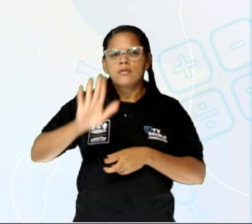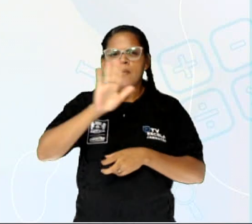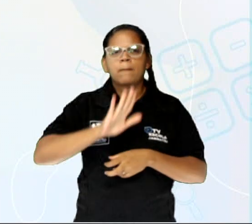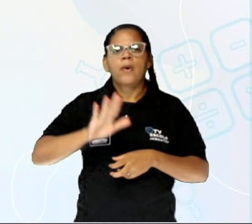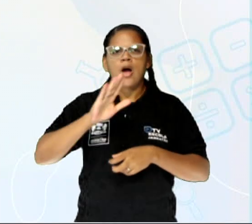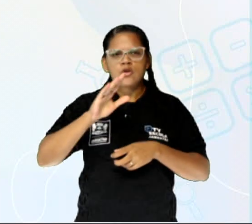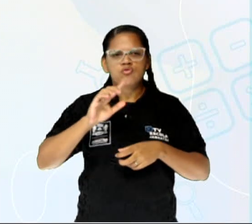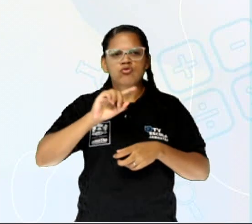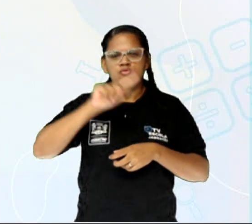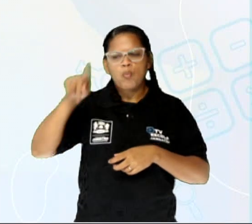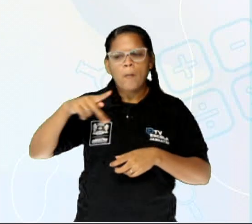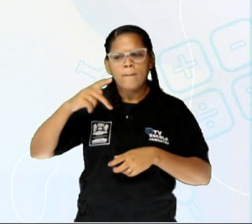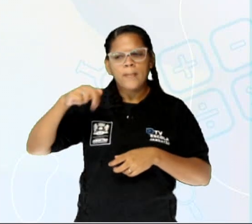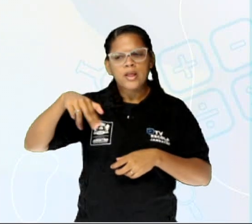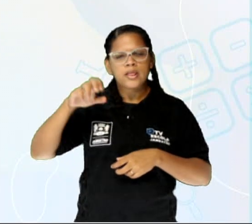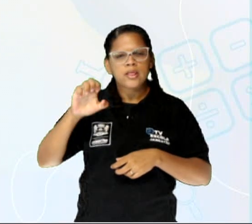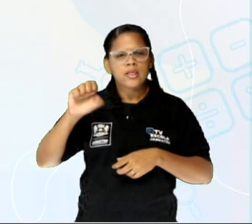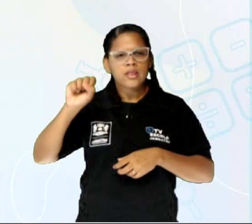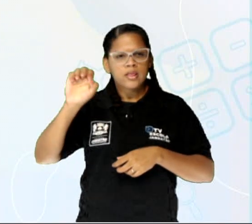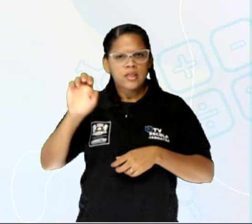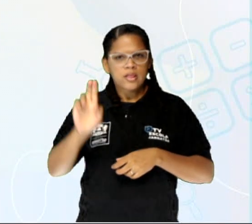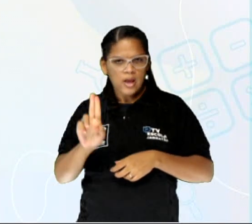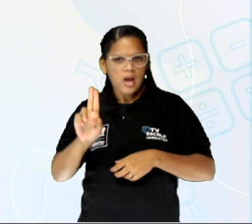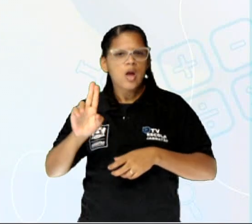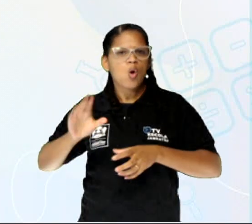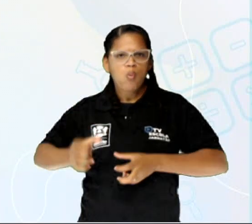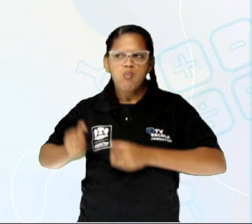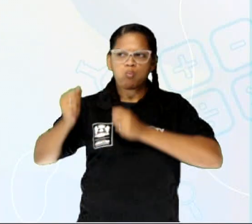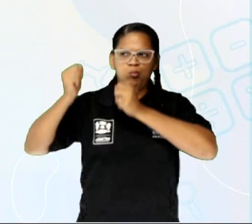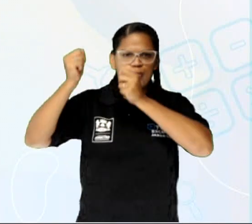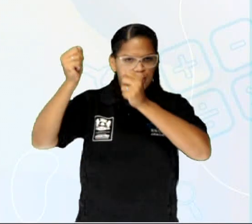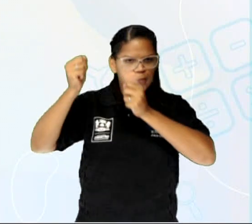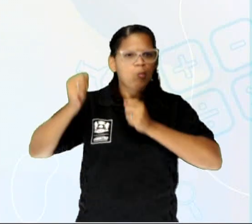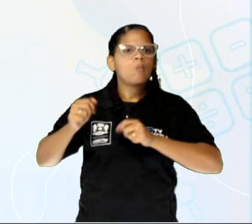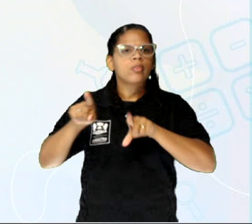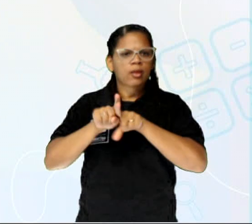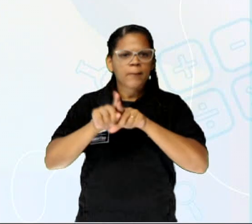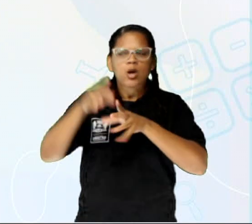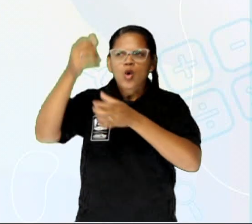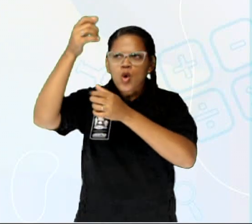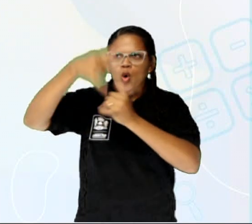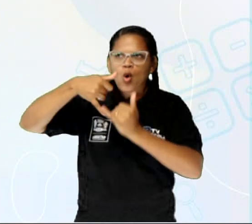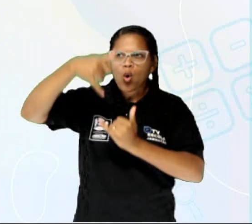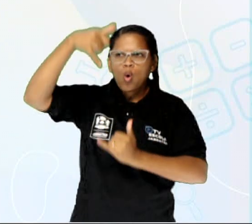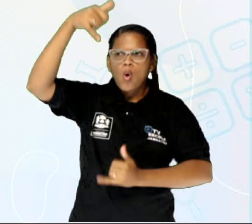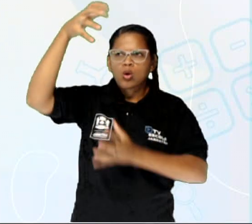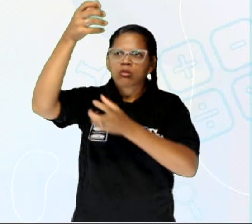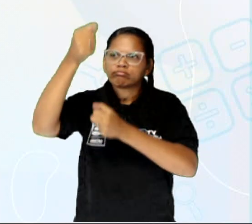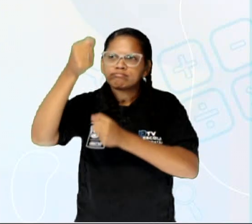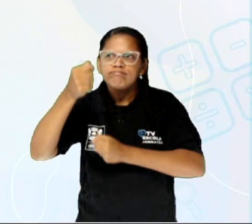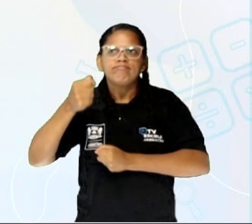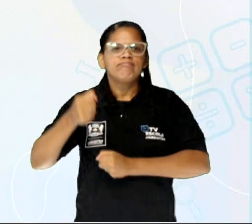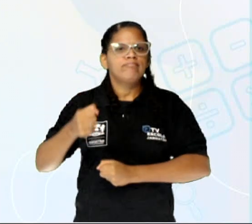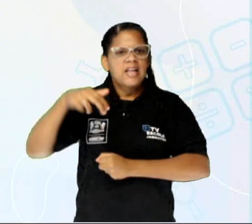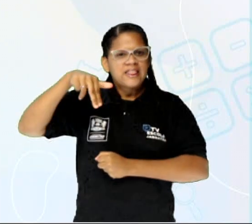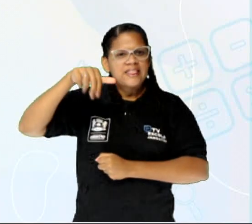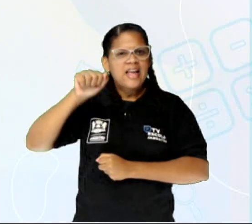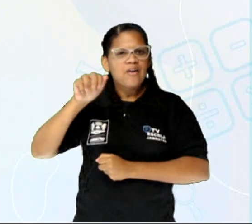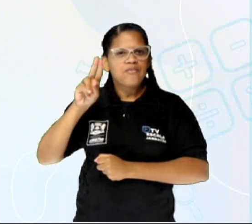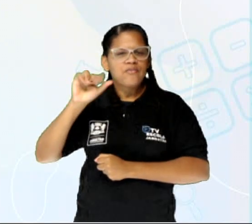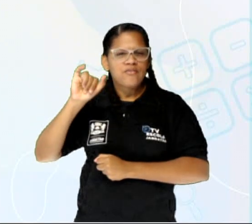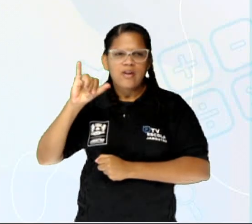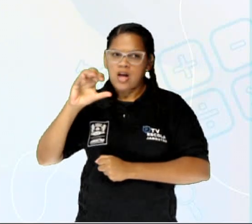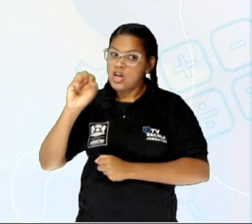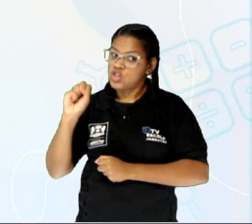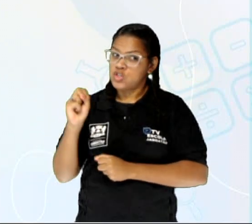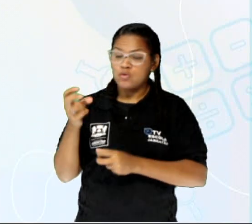sendo carregado. Em cima na imagem, nós temos aí algumas cordas que são chamadas cordas navais. Parece fácil, mas essa corda